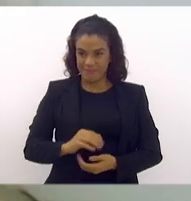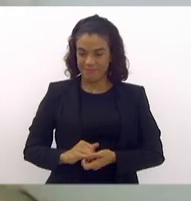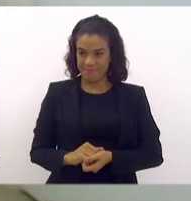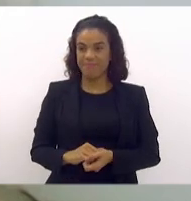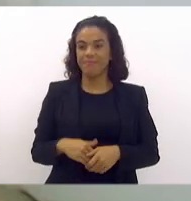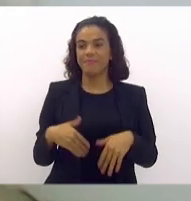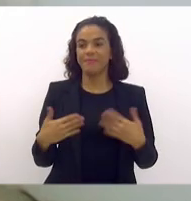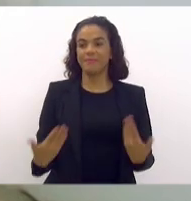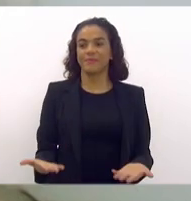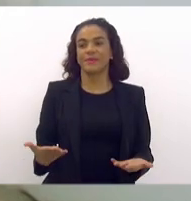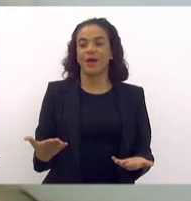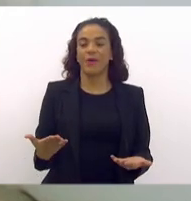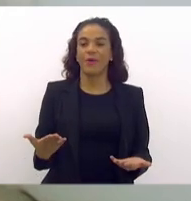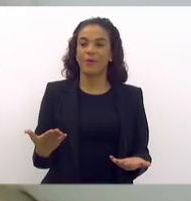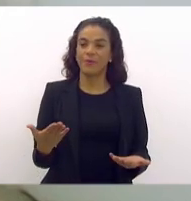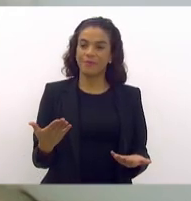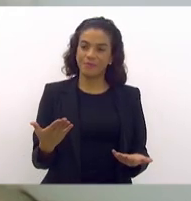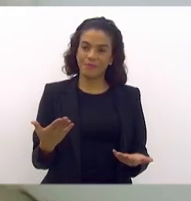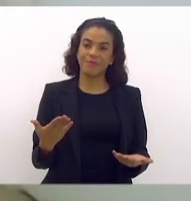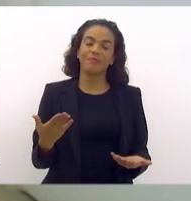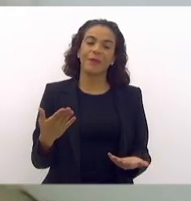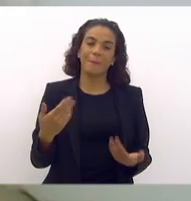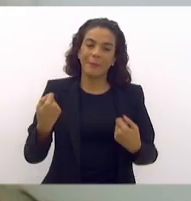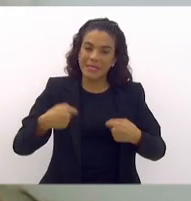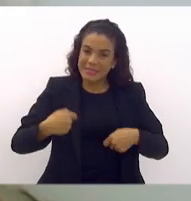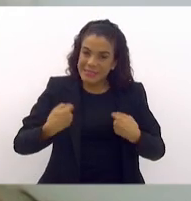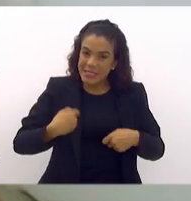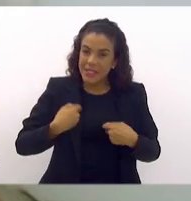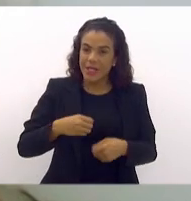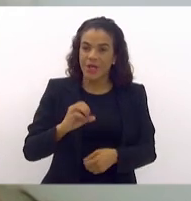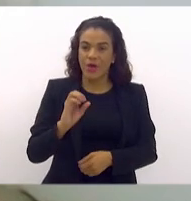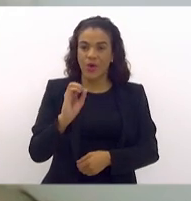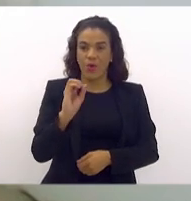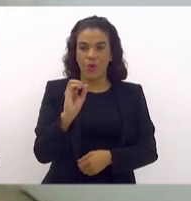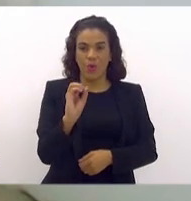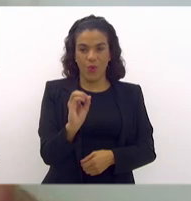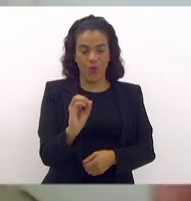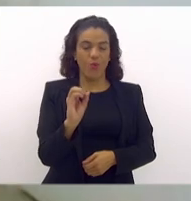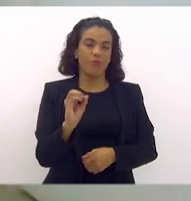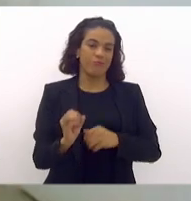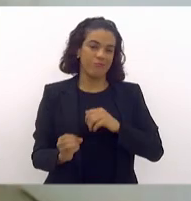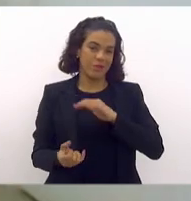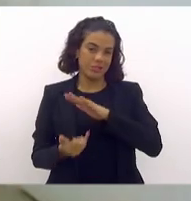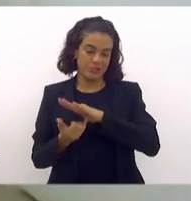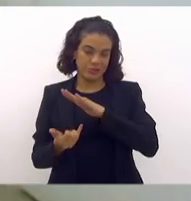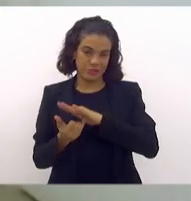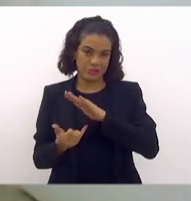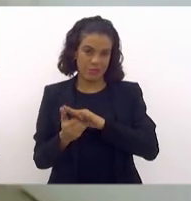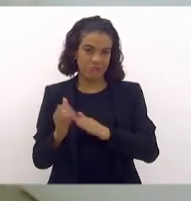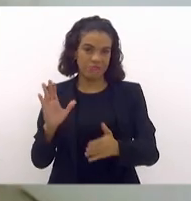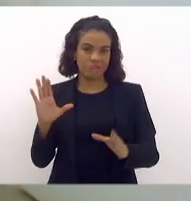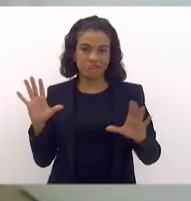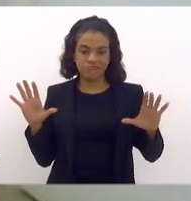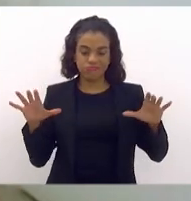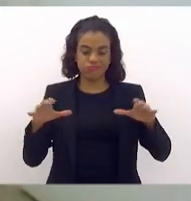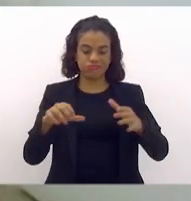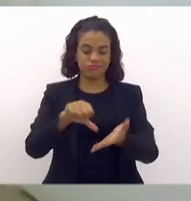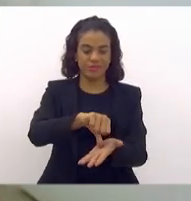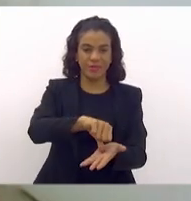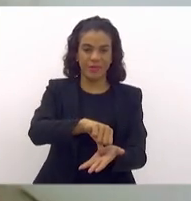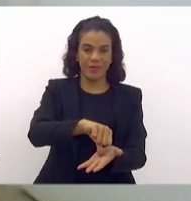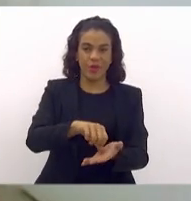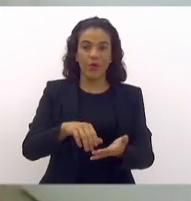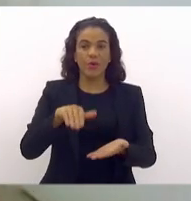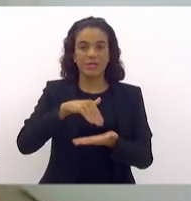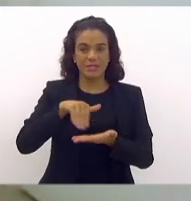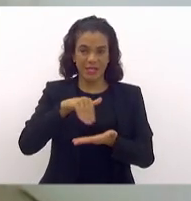é ter, sim, algum órgão que centralizasse isso. A gente já faz isso em alguma medida com a Secretaria